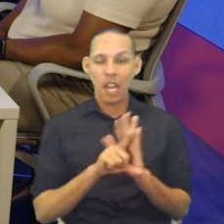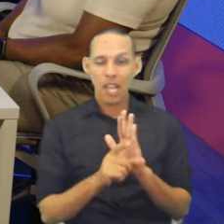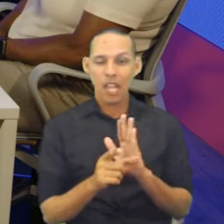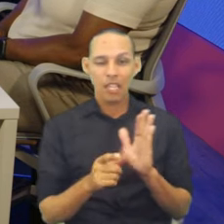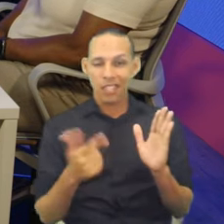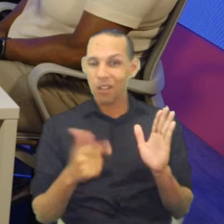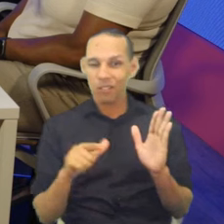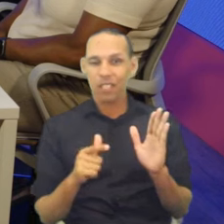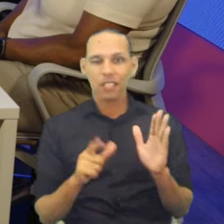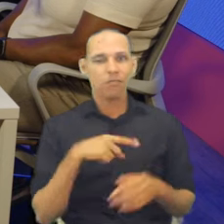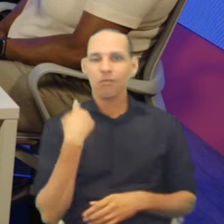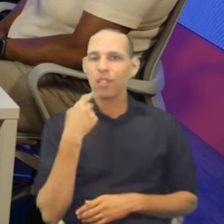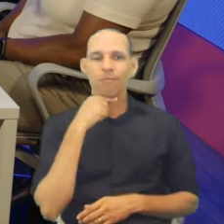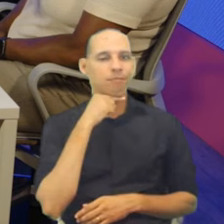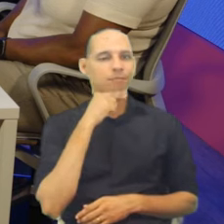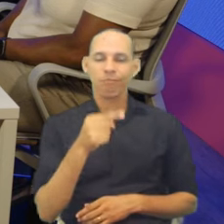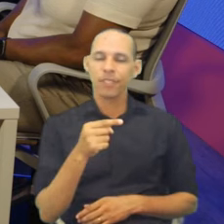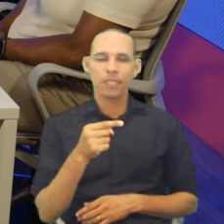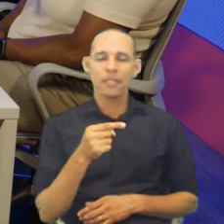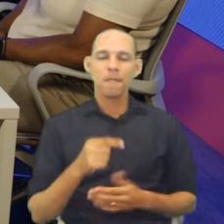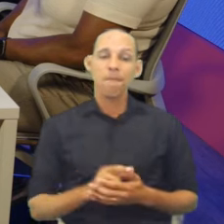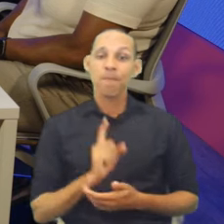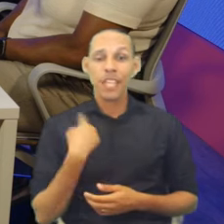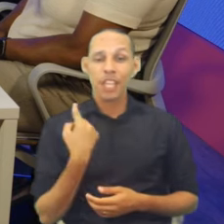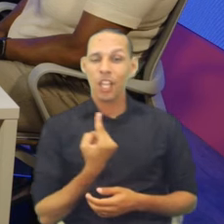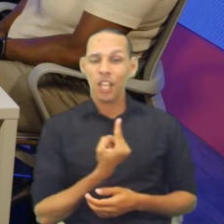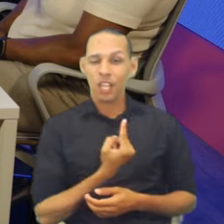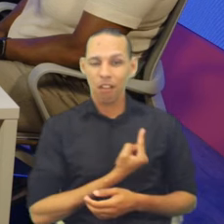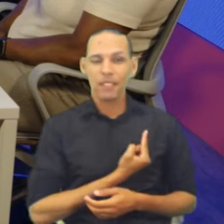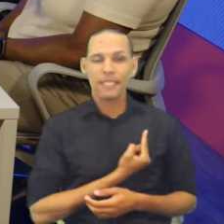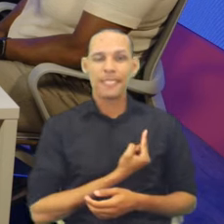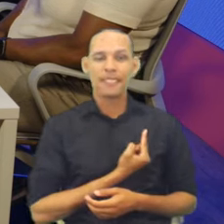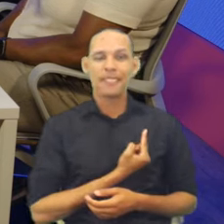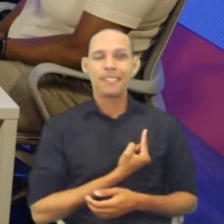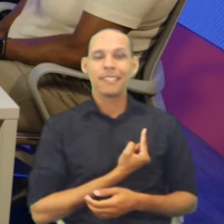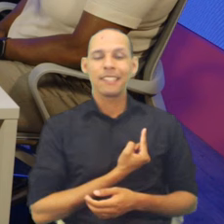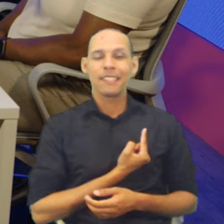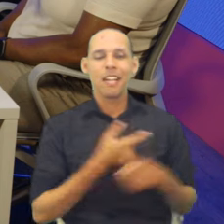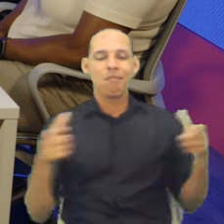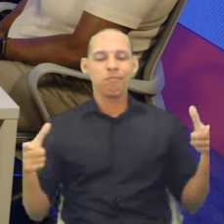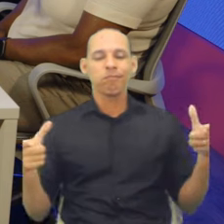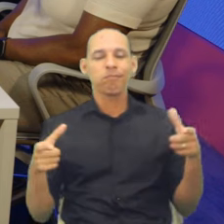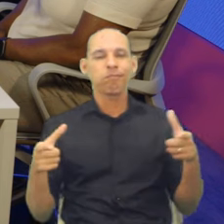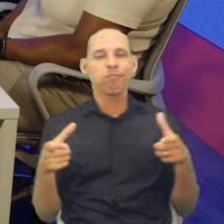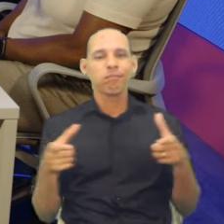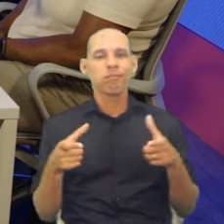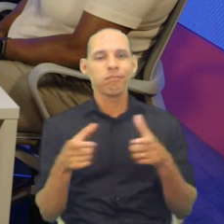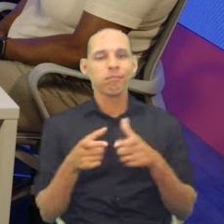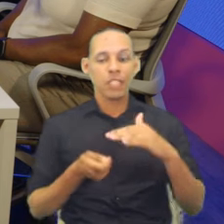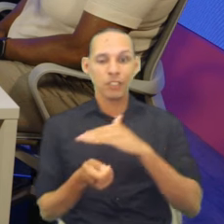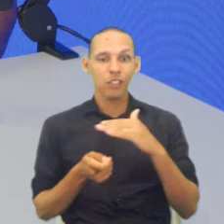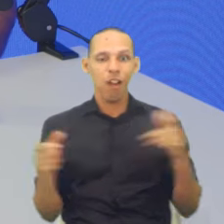eh de todas as temáticas nós somos eh a gente vem perdendo espaço e investimento E isso não